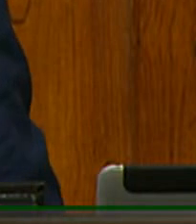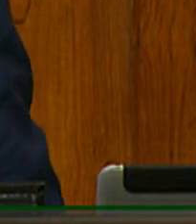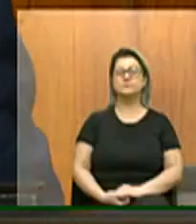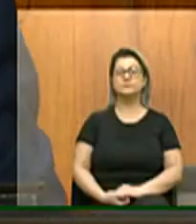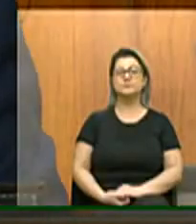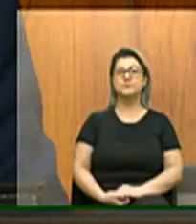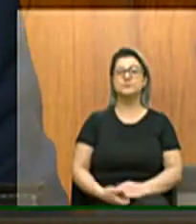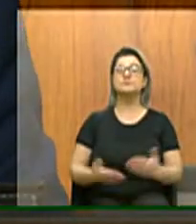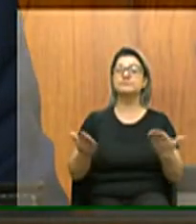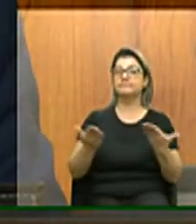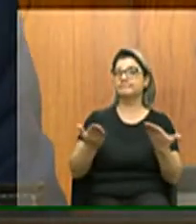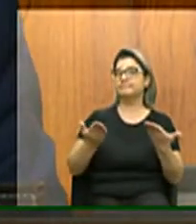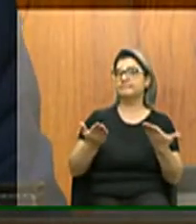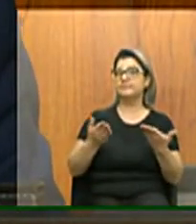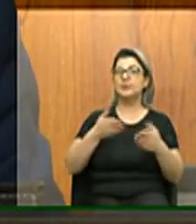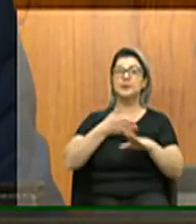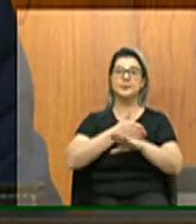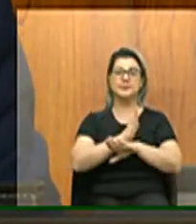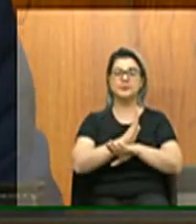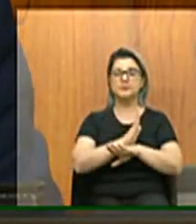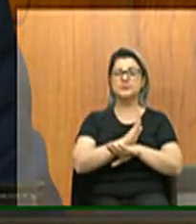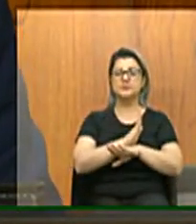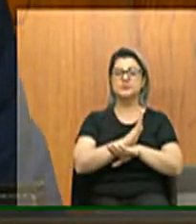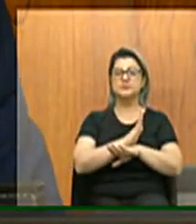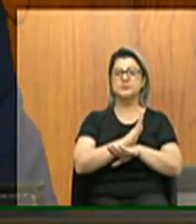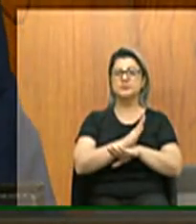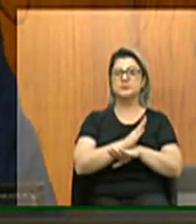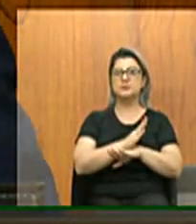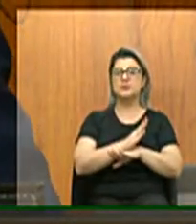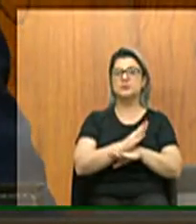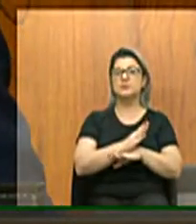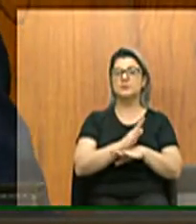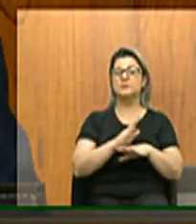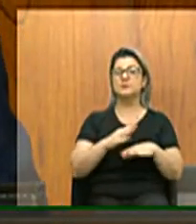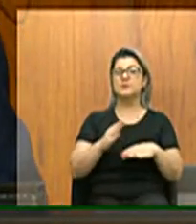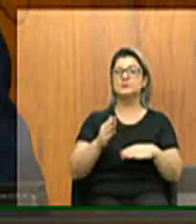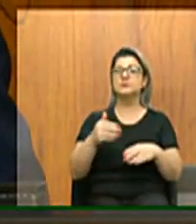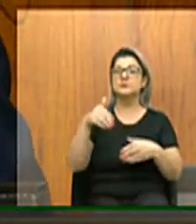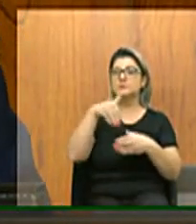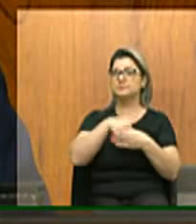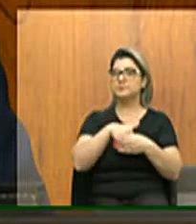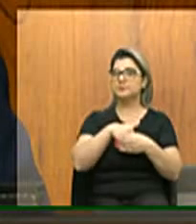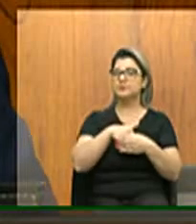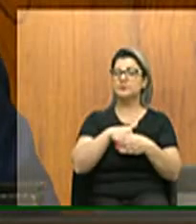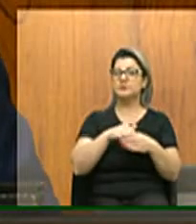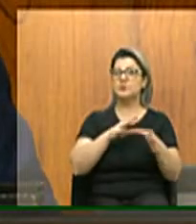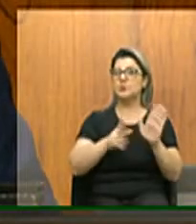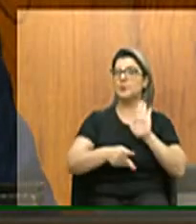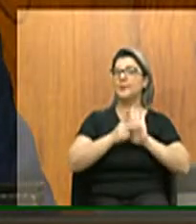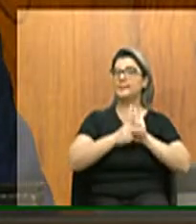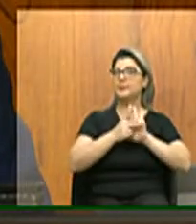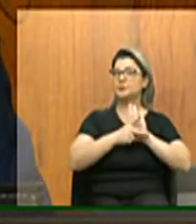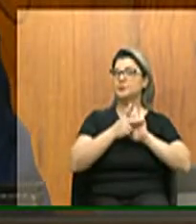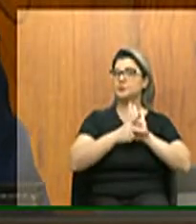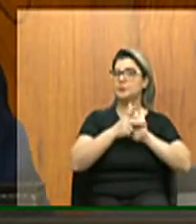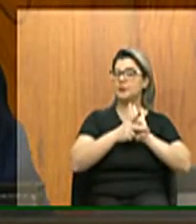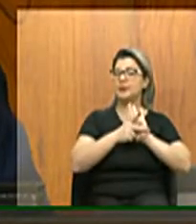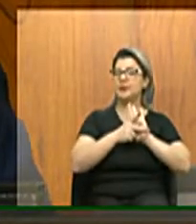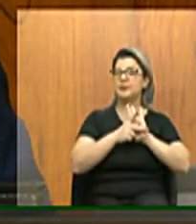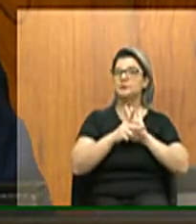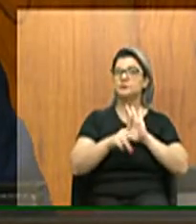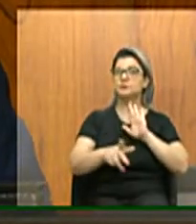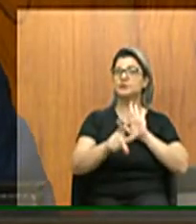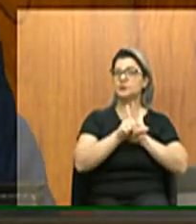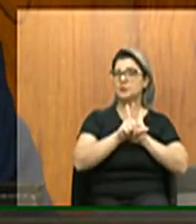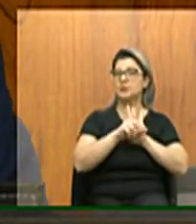Passamos, então, à ordem do dia da presente sessão e, na ordem do dia, projeto de lei